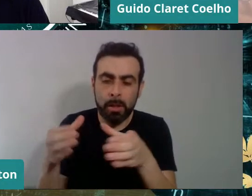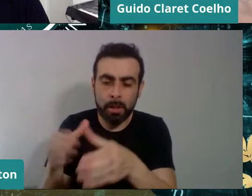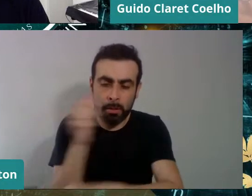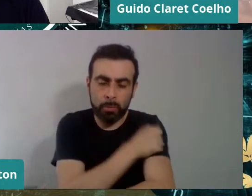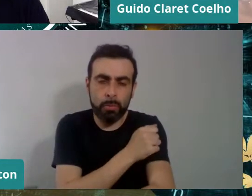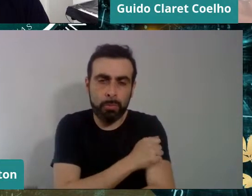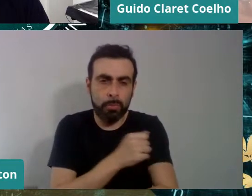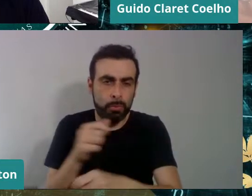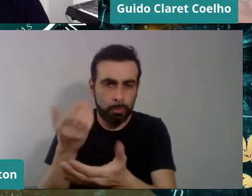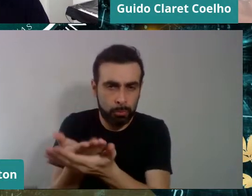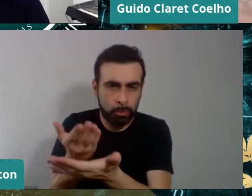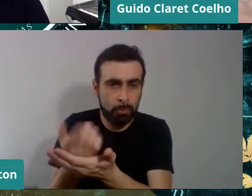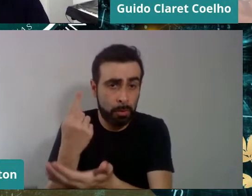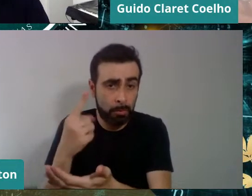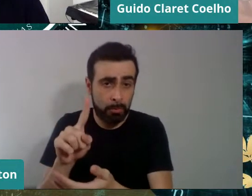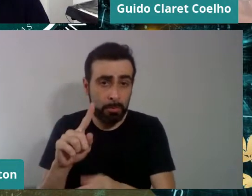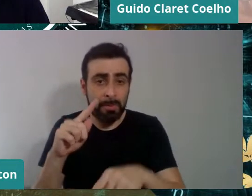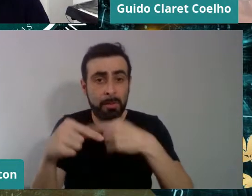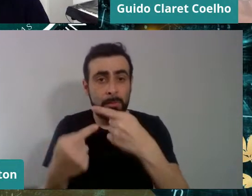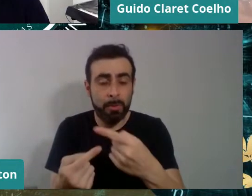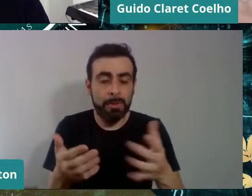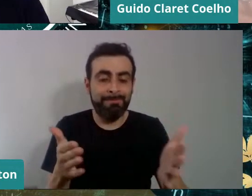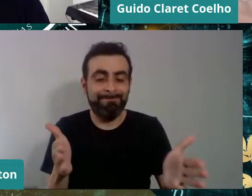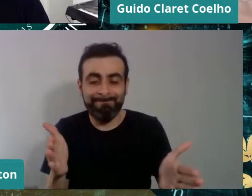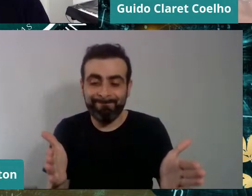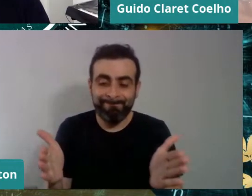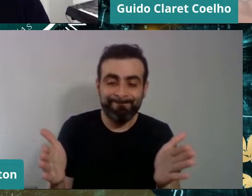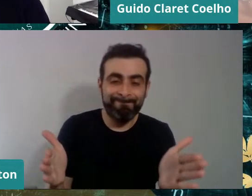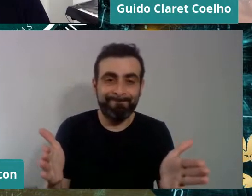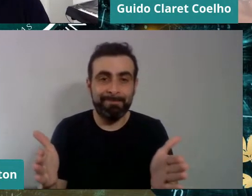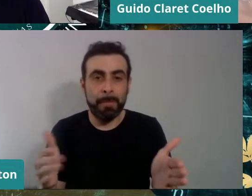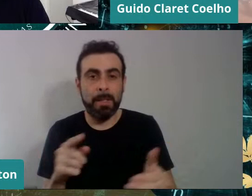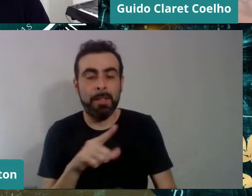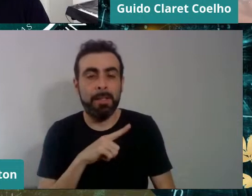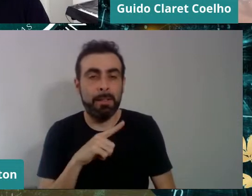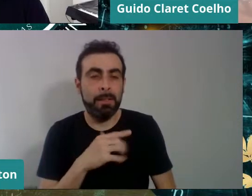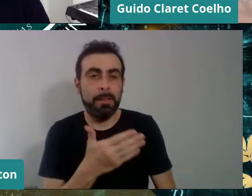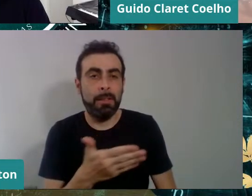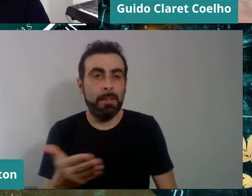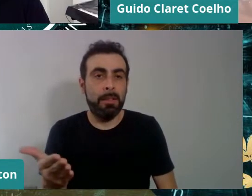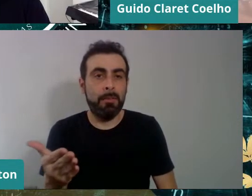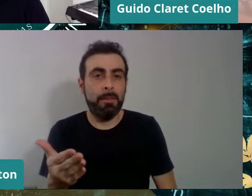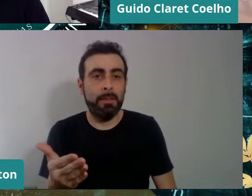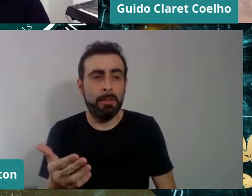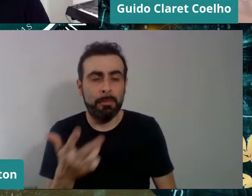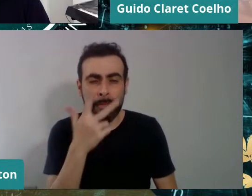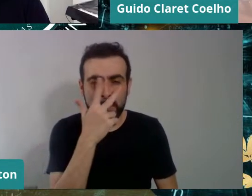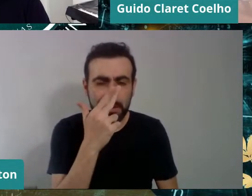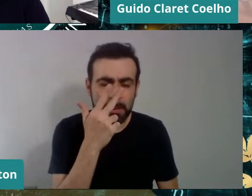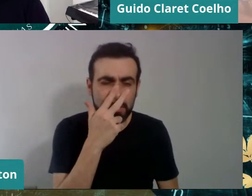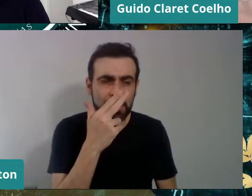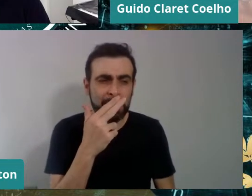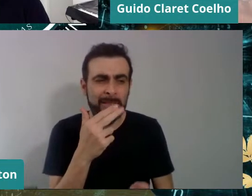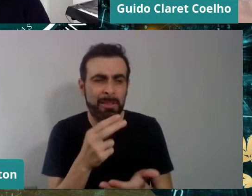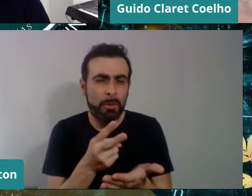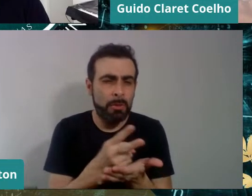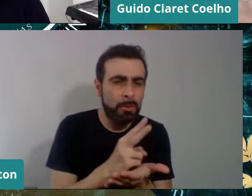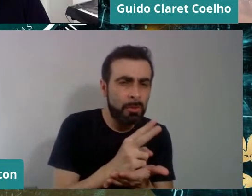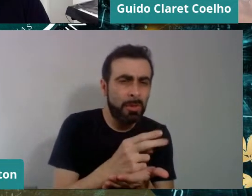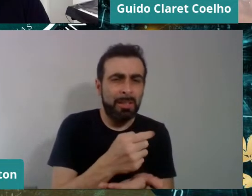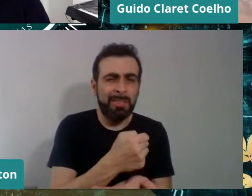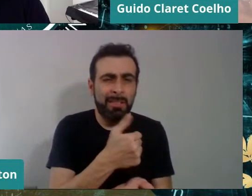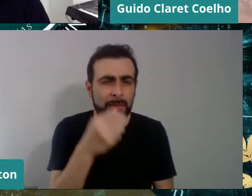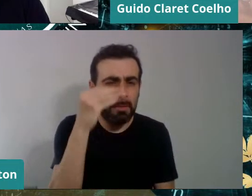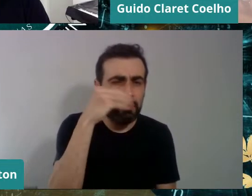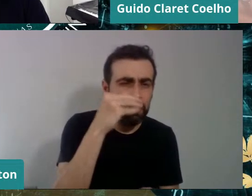e depois ele ficou como se fosse uma brasa acesa no peito de todos nós que estávamos